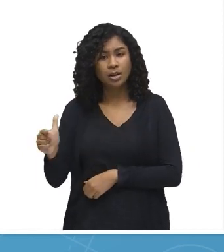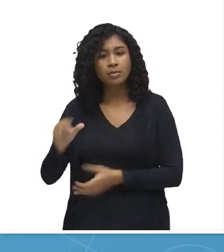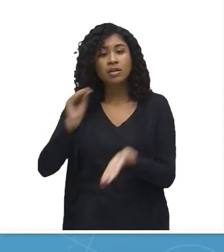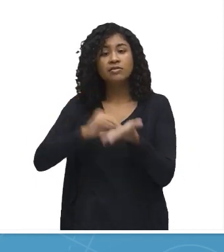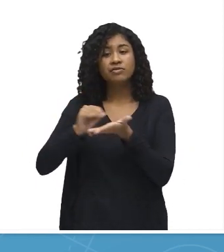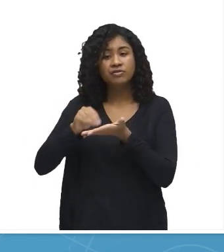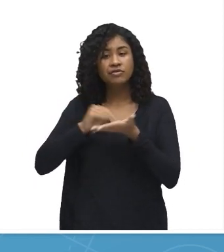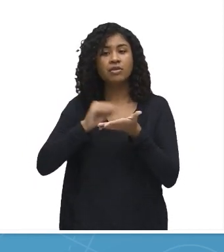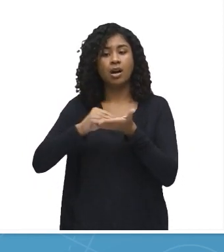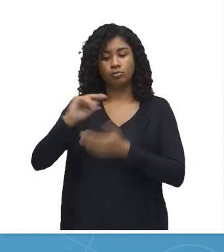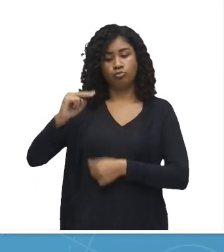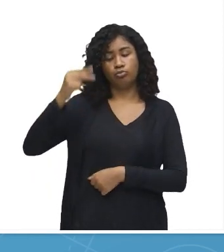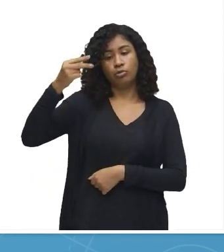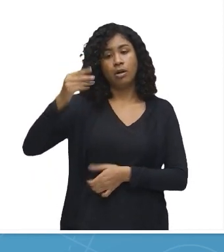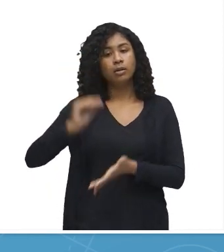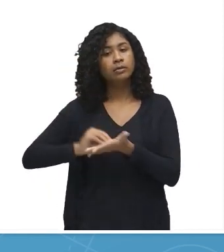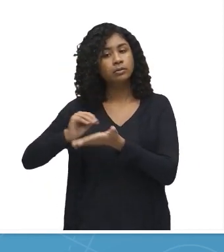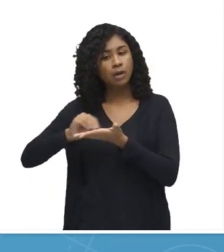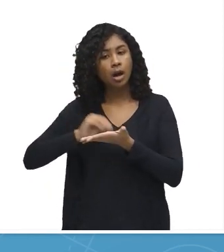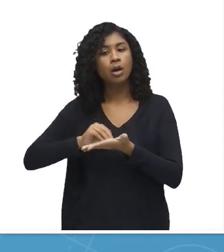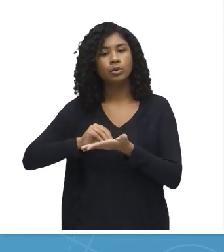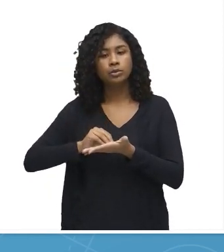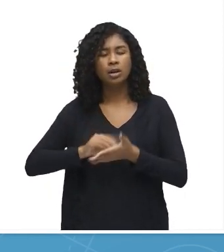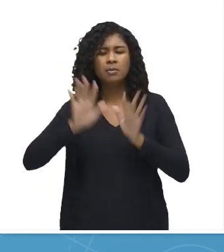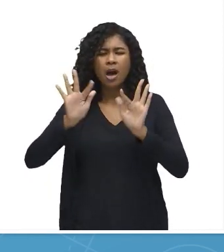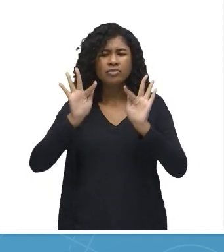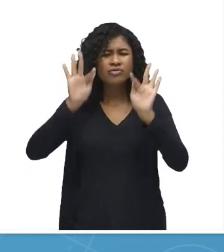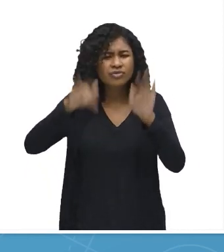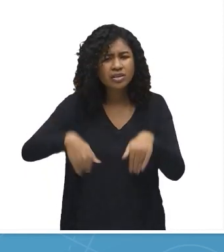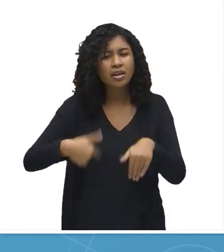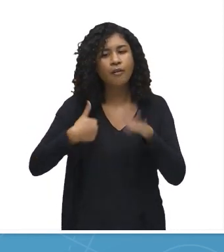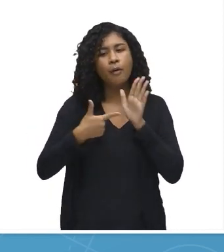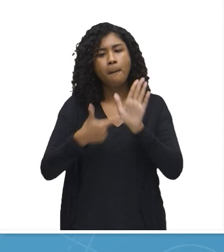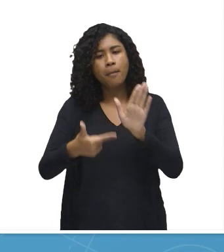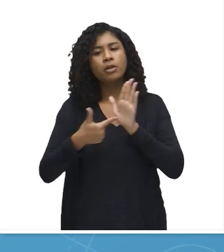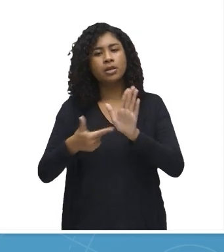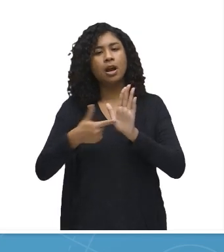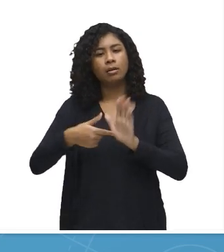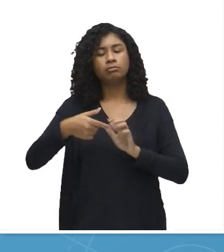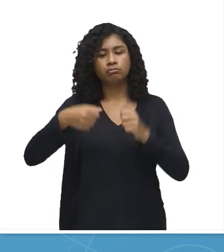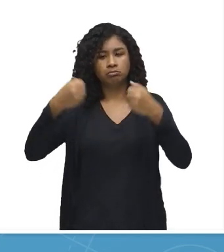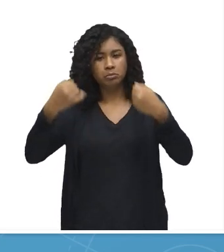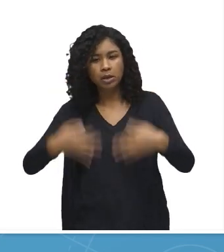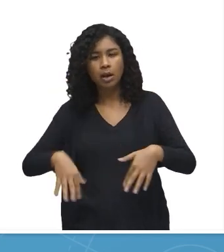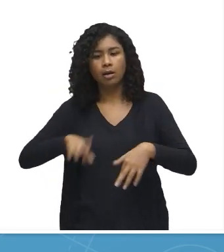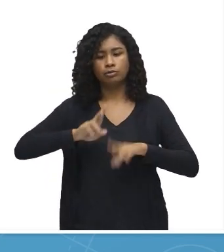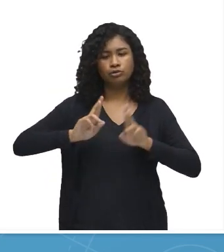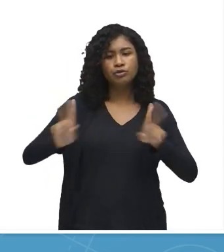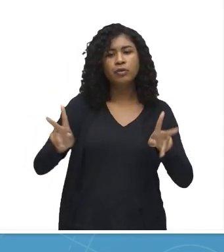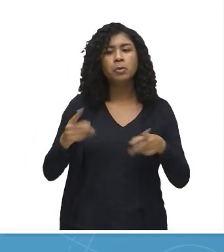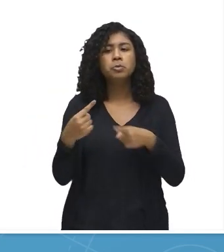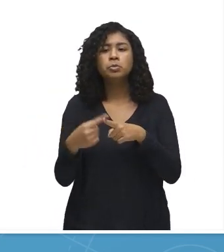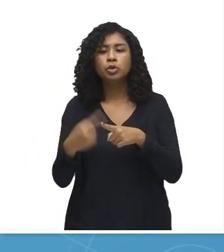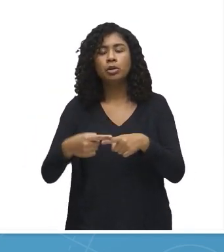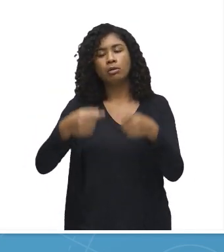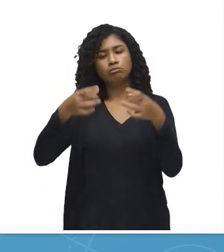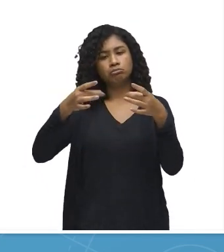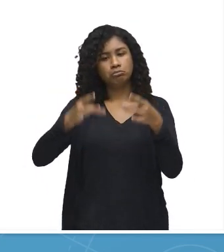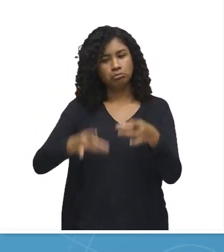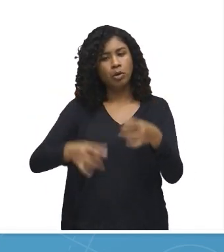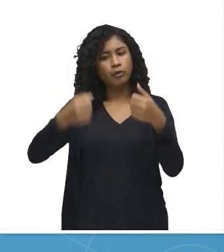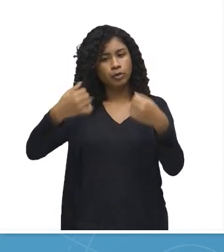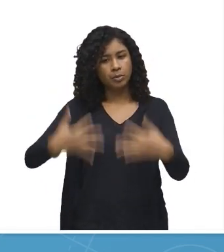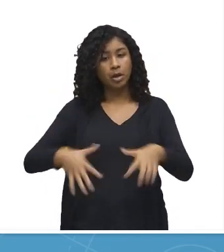dos coeficientes ali. Lá no final eu vou mostrar para você a diferença entre equações completas e incompletas, tá? A princípio, a gente só